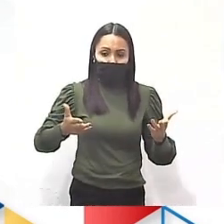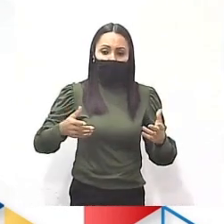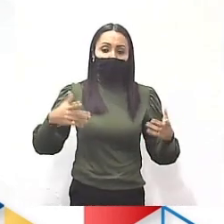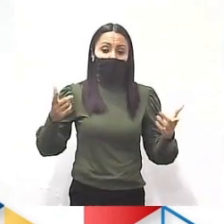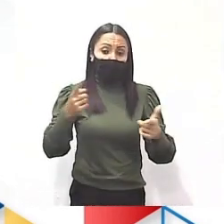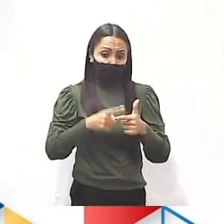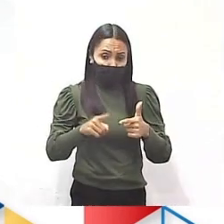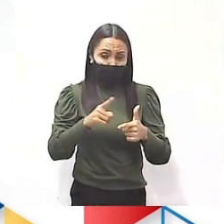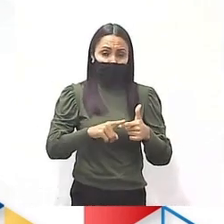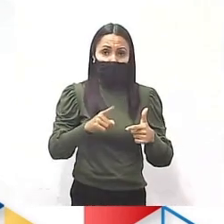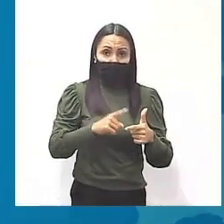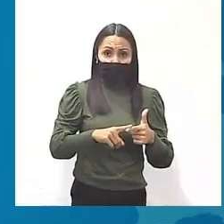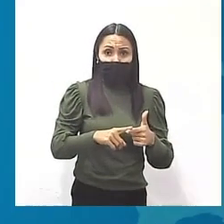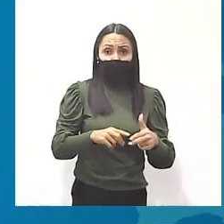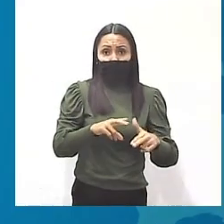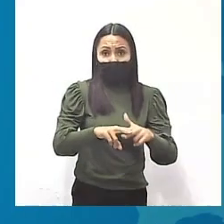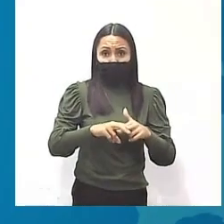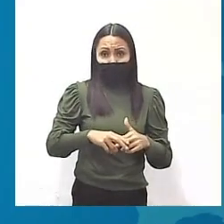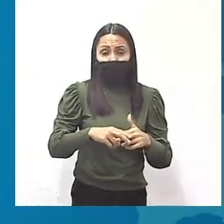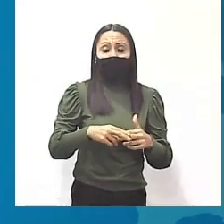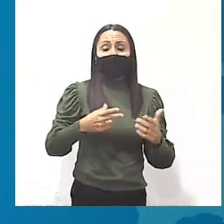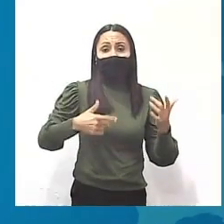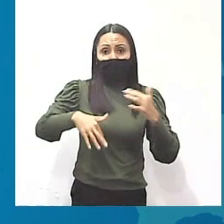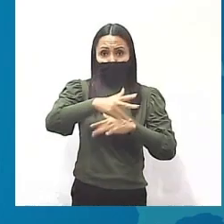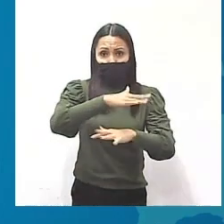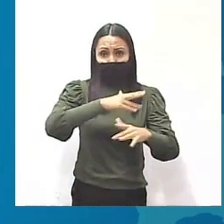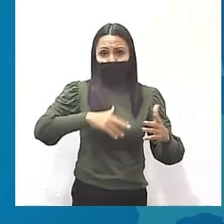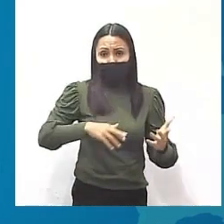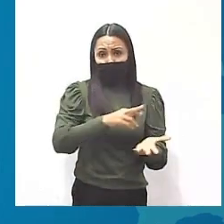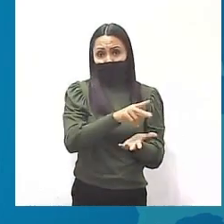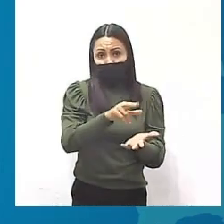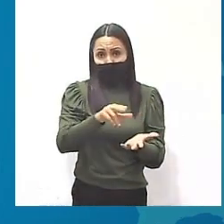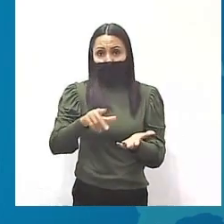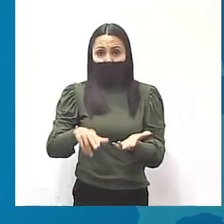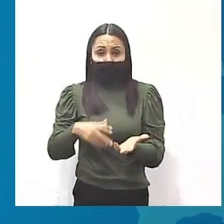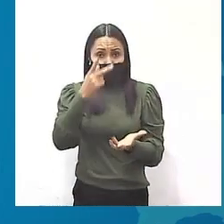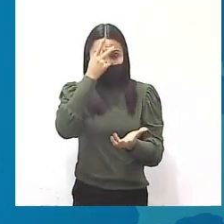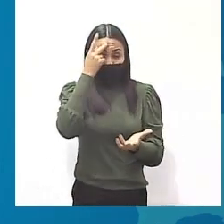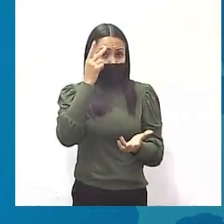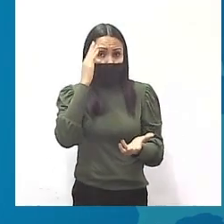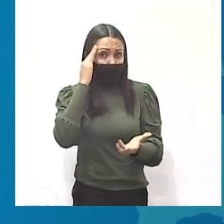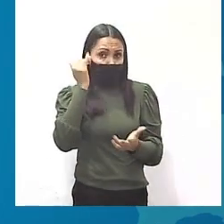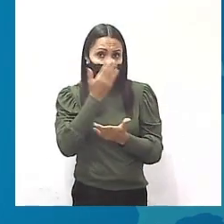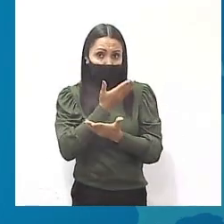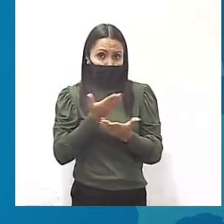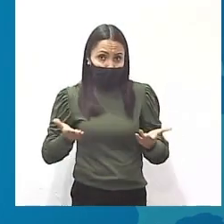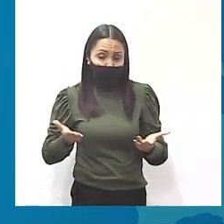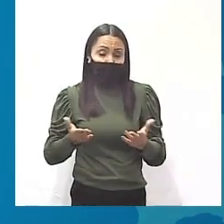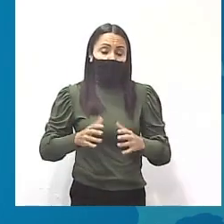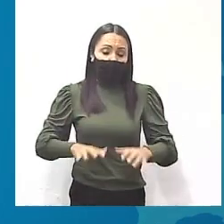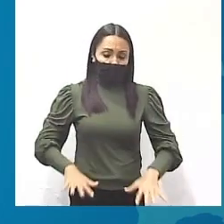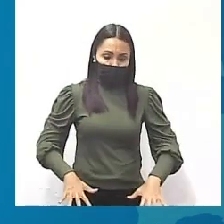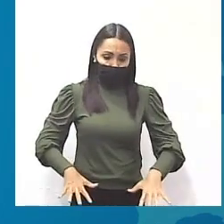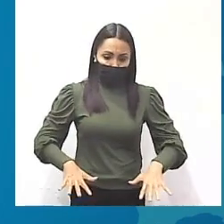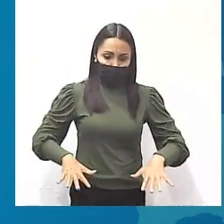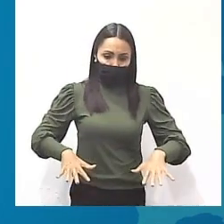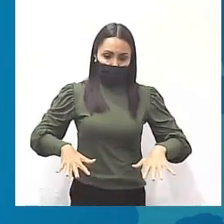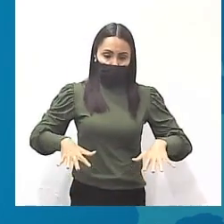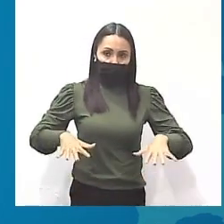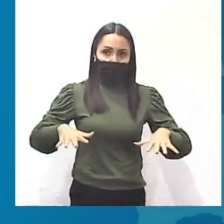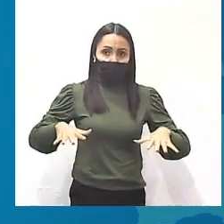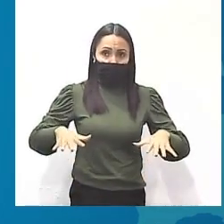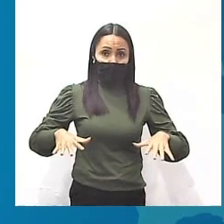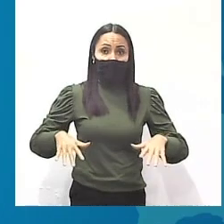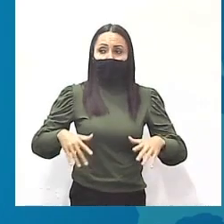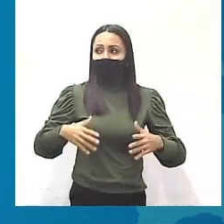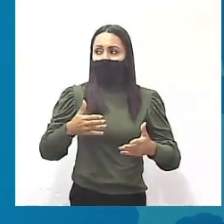são causadas em muitas cidades, o que muitas pessoas não sabem é que as enchentes, elas na verdade